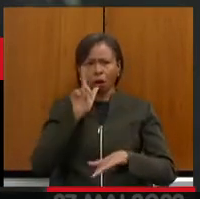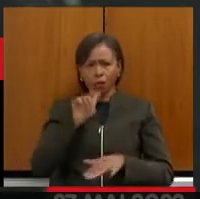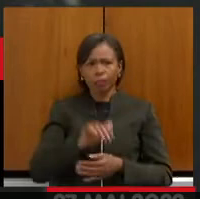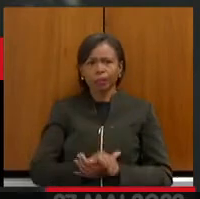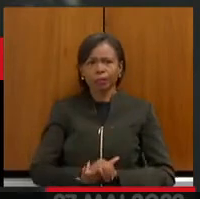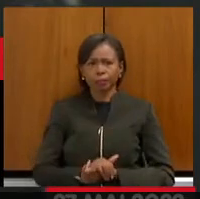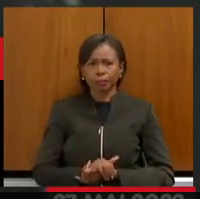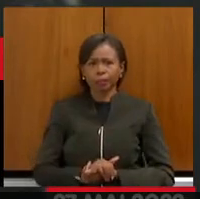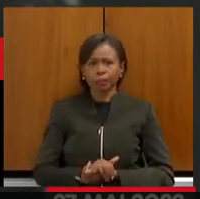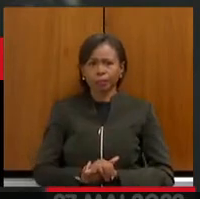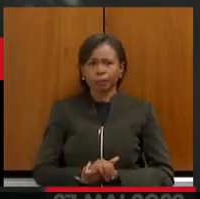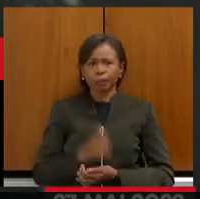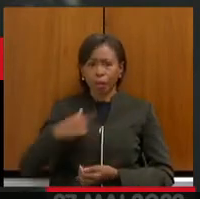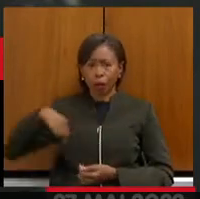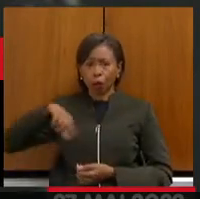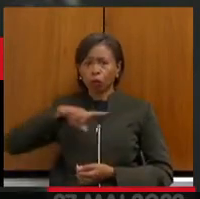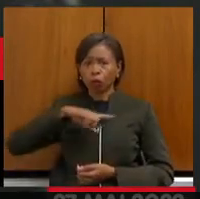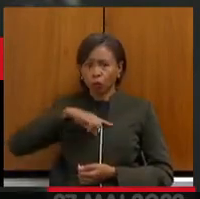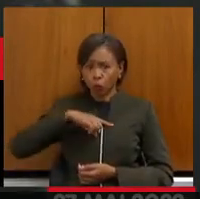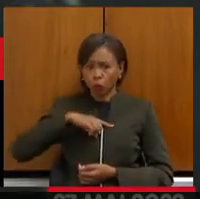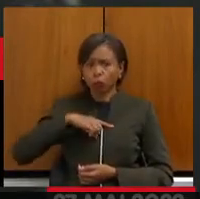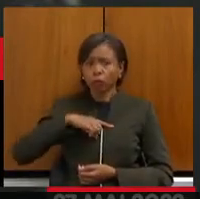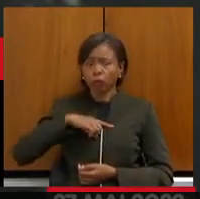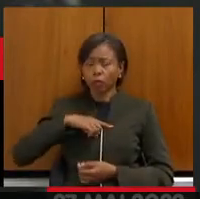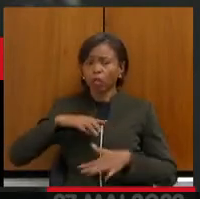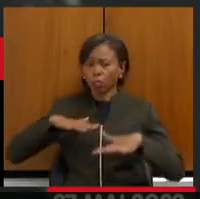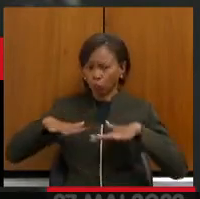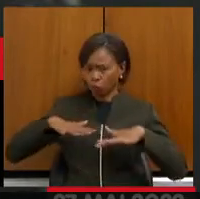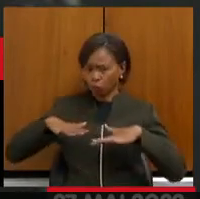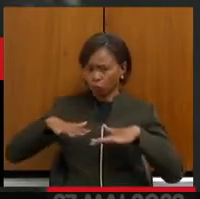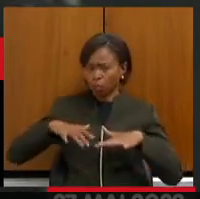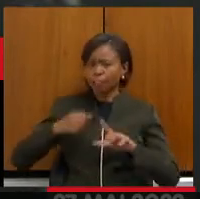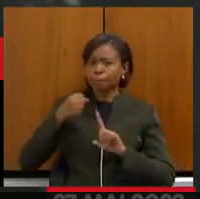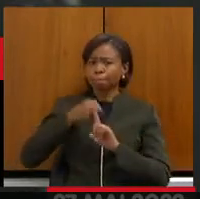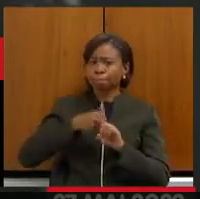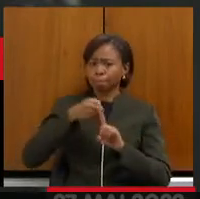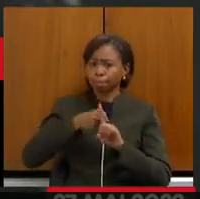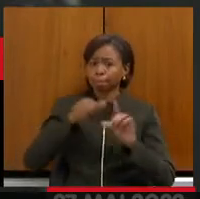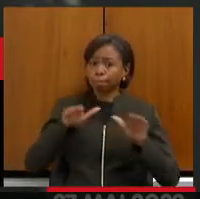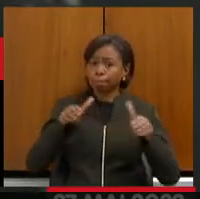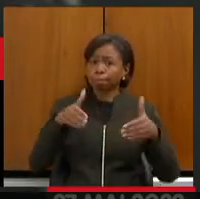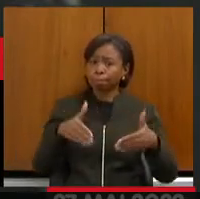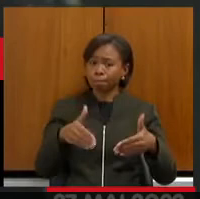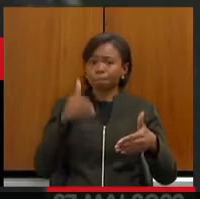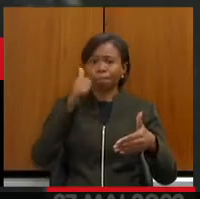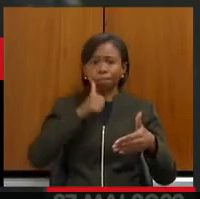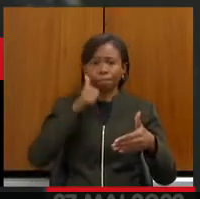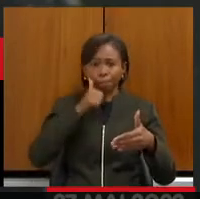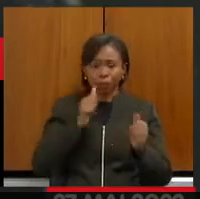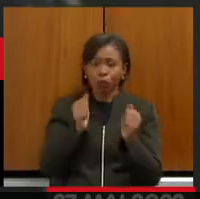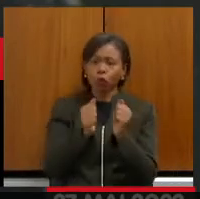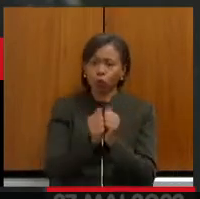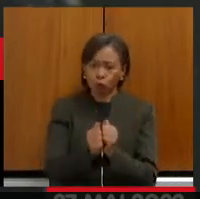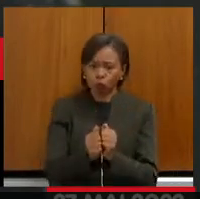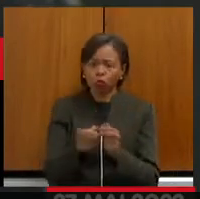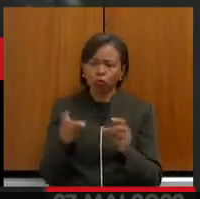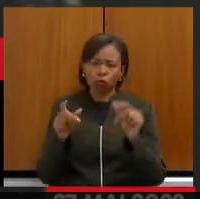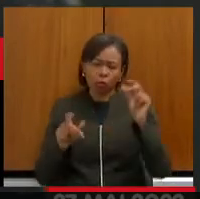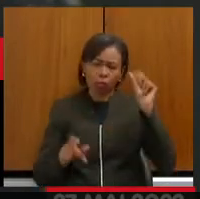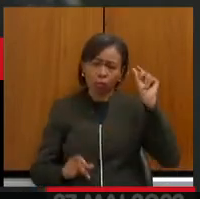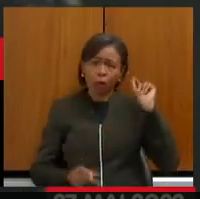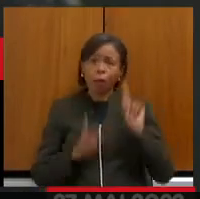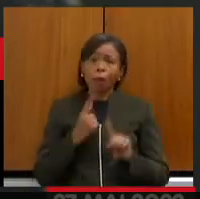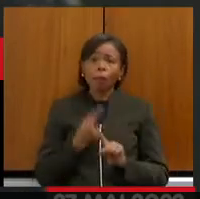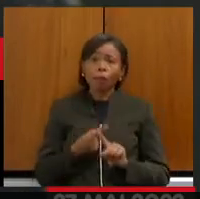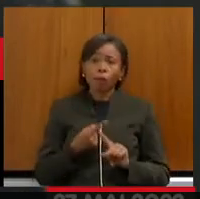mab estamos nessa luta e em especial com as mulheres já faz muito tempo porque toda